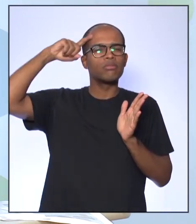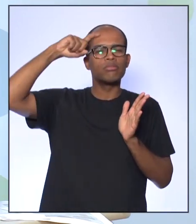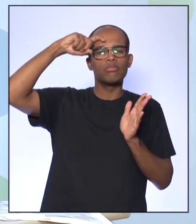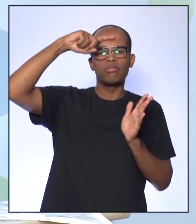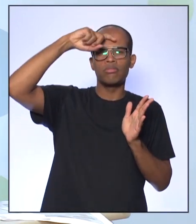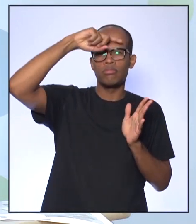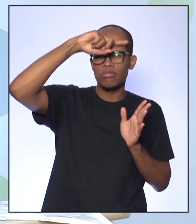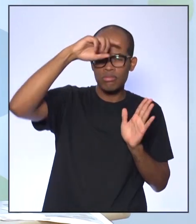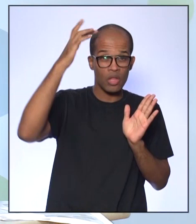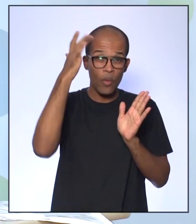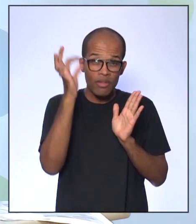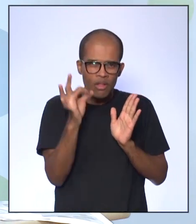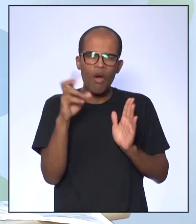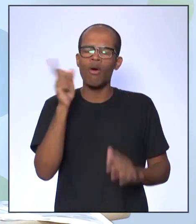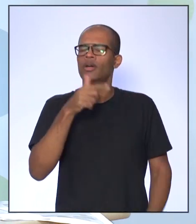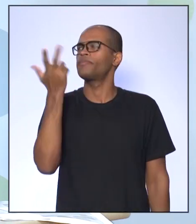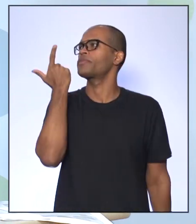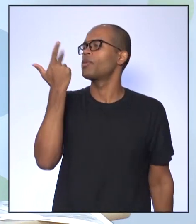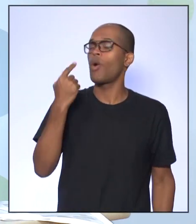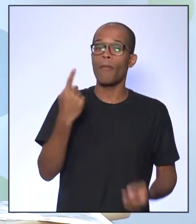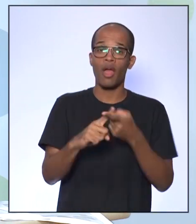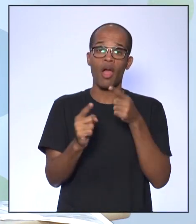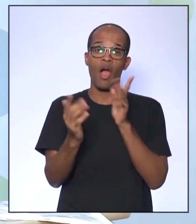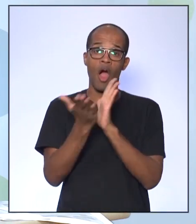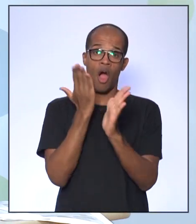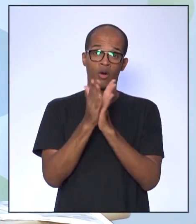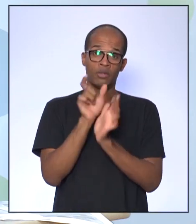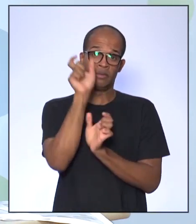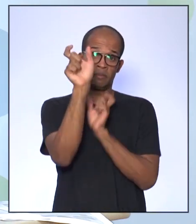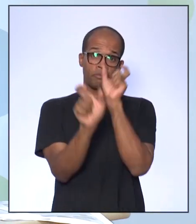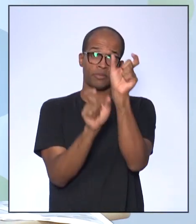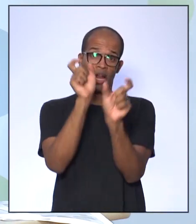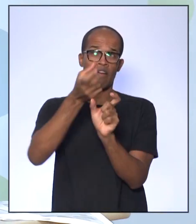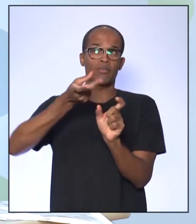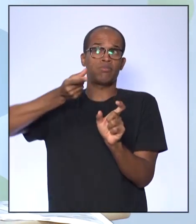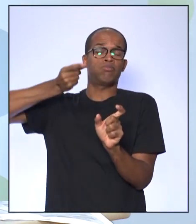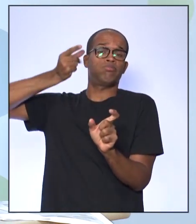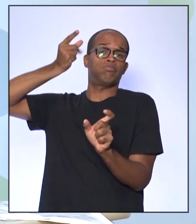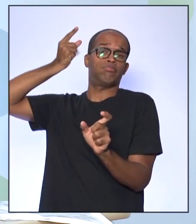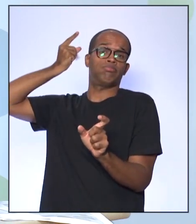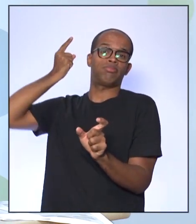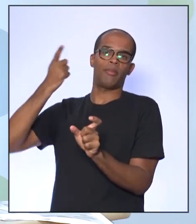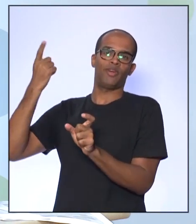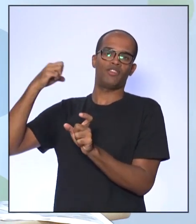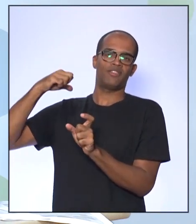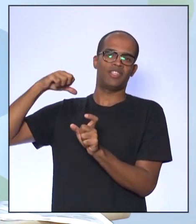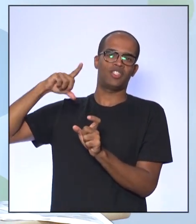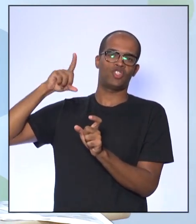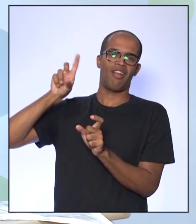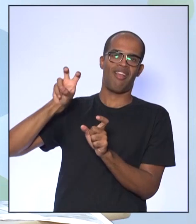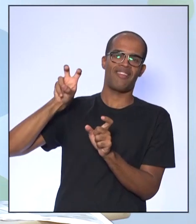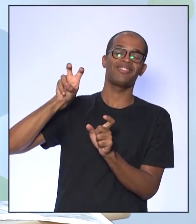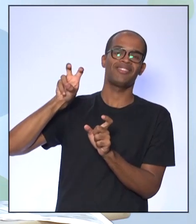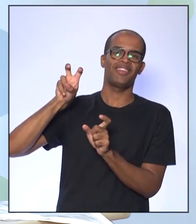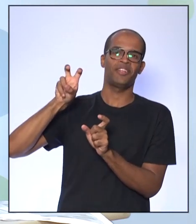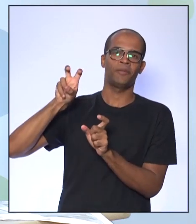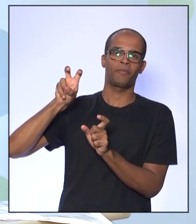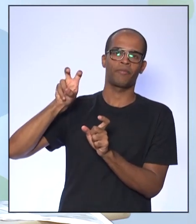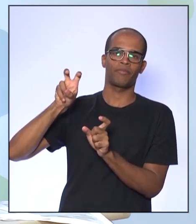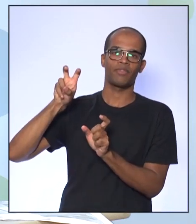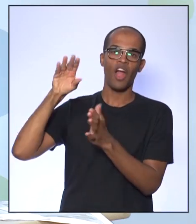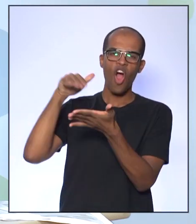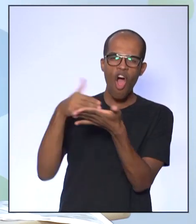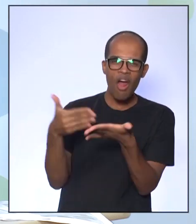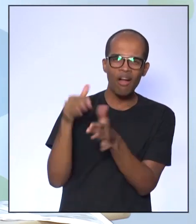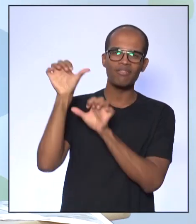é natural, porque algumas palavras eram muito mais utilizadas no período de 1915, né, no começo do século XX, do que são